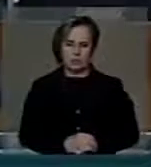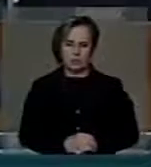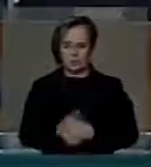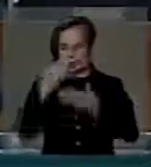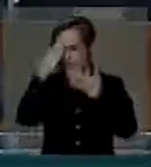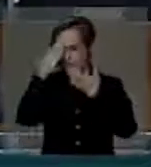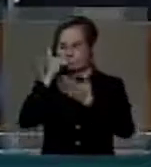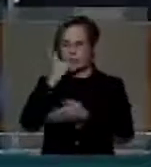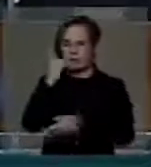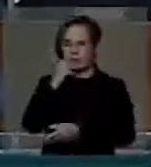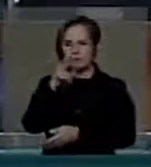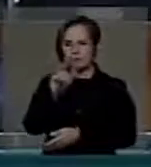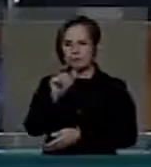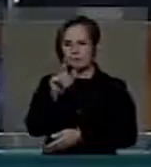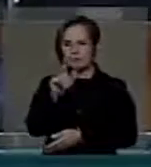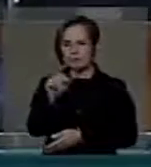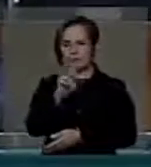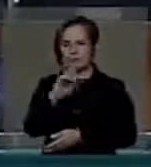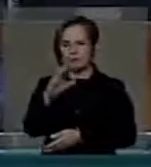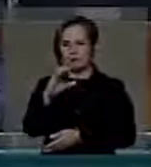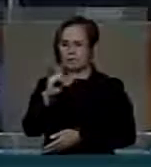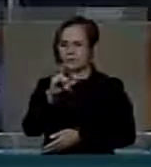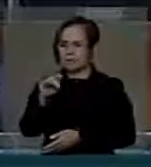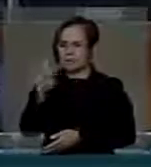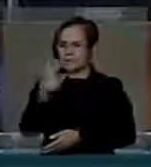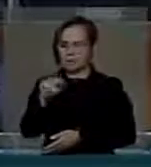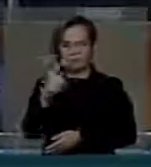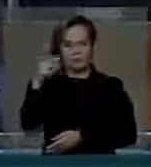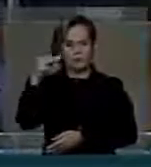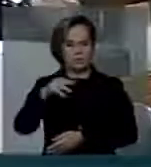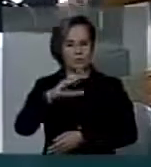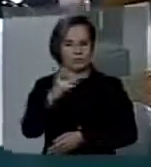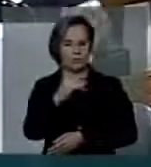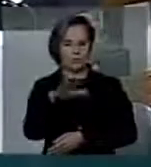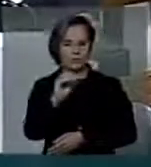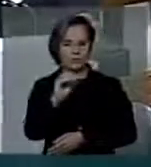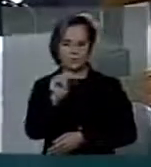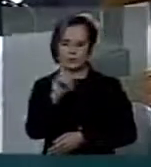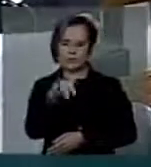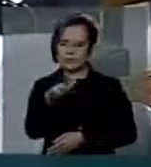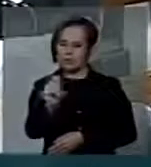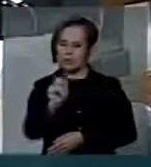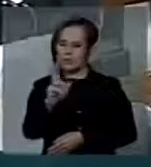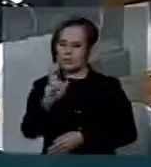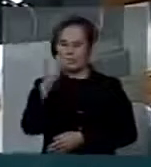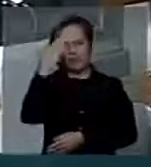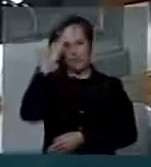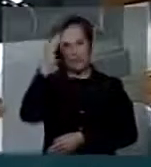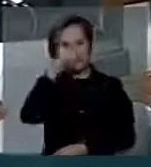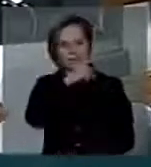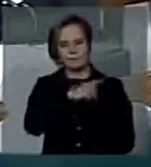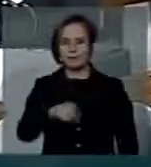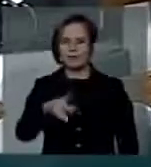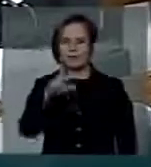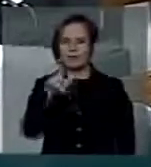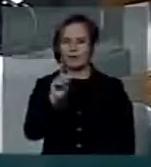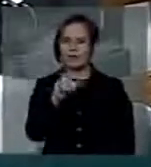Obrigado ao deputado Valdir Colato. Passa a palavra por um minuto ao deputado Chico Alencar. Obrigado, presidente Policarpo.